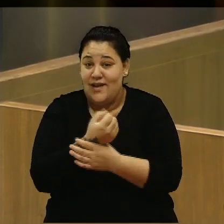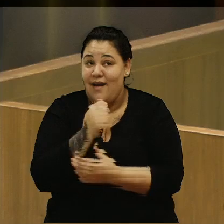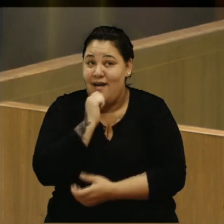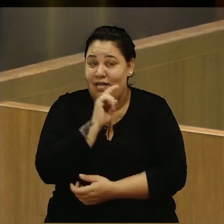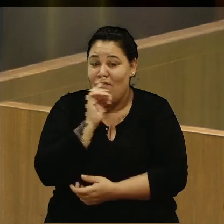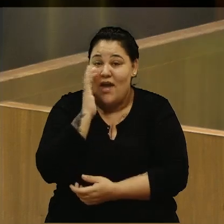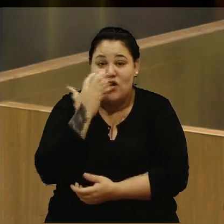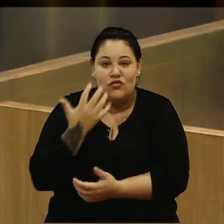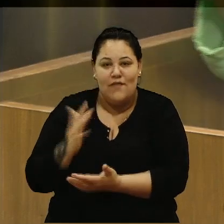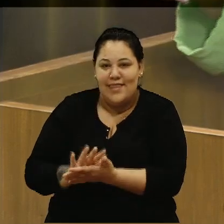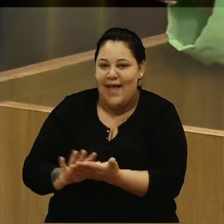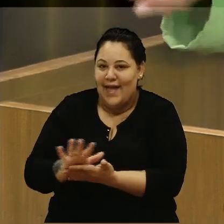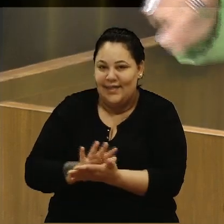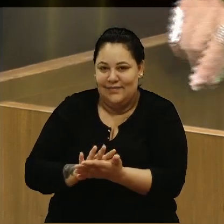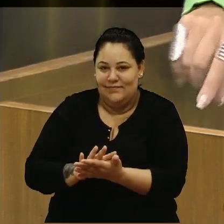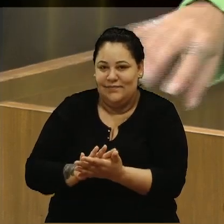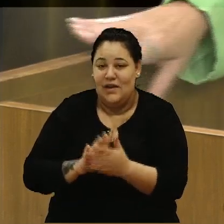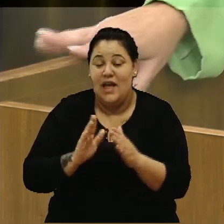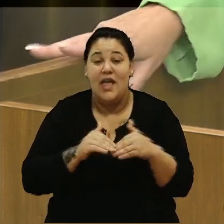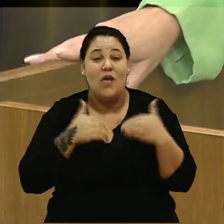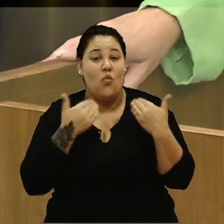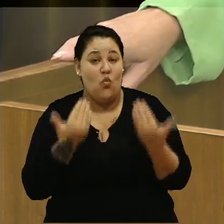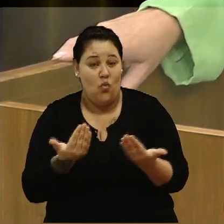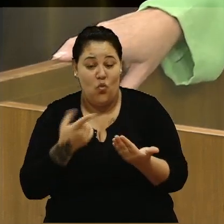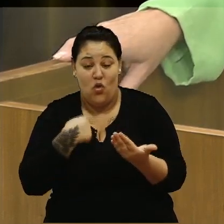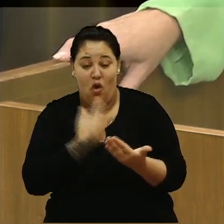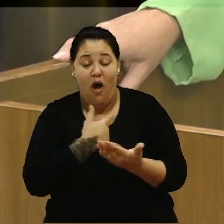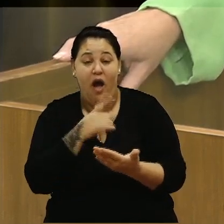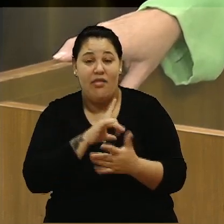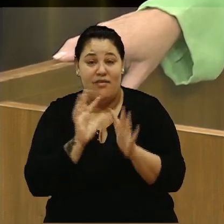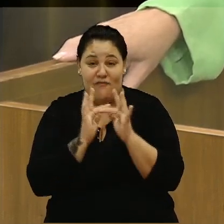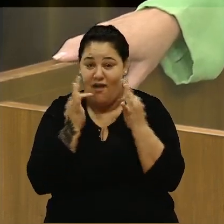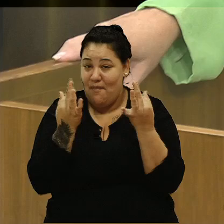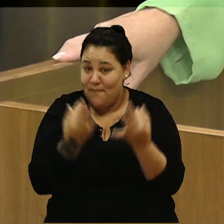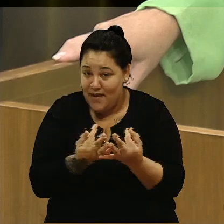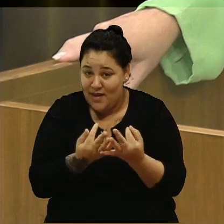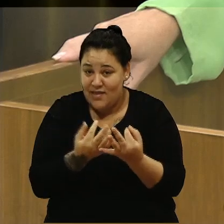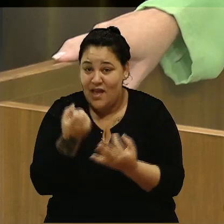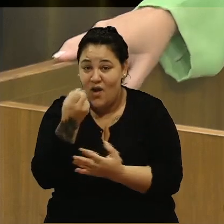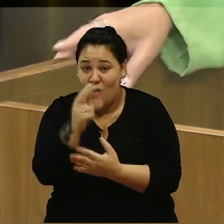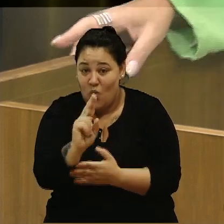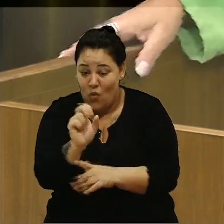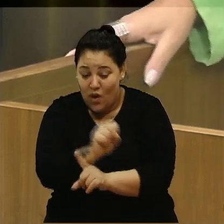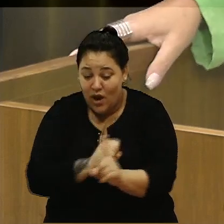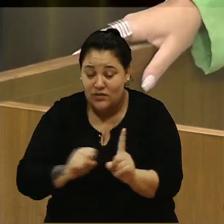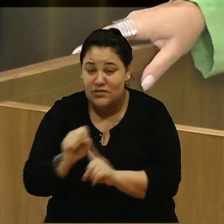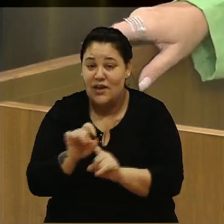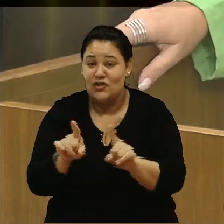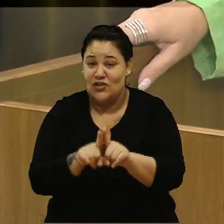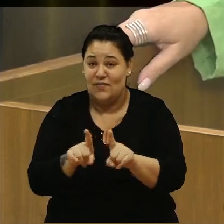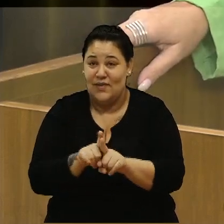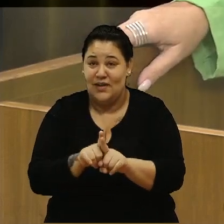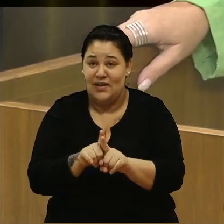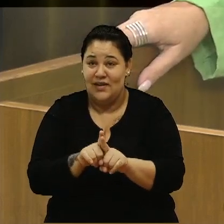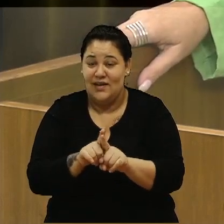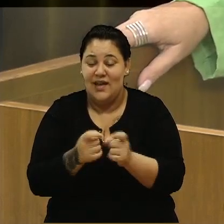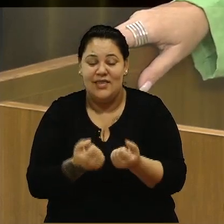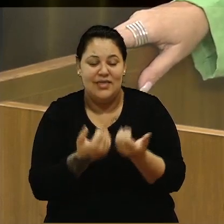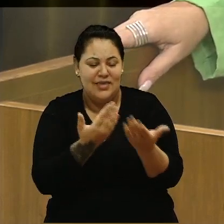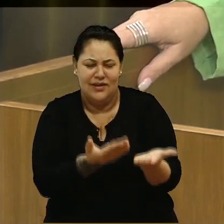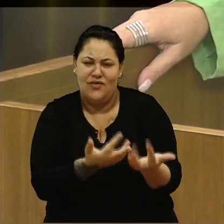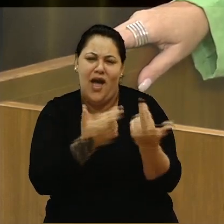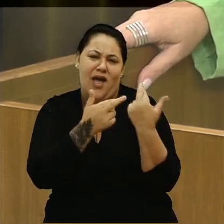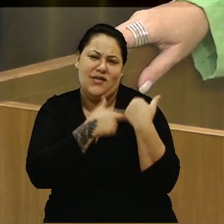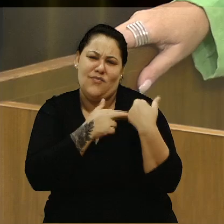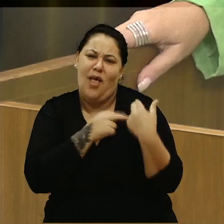resolver. Enquanto nós temos famílias ou a sociedade botando responsabilidade